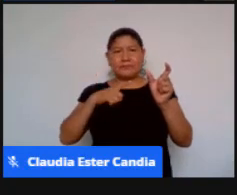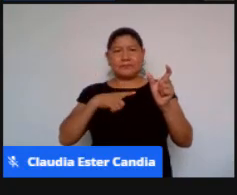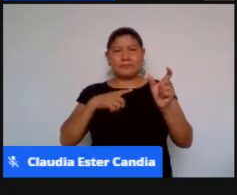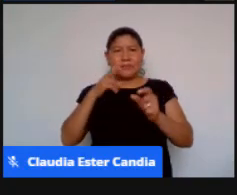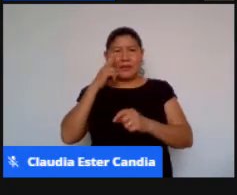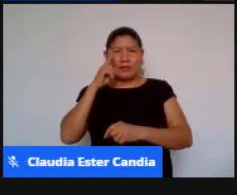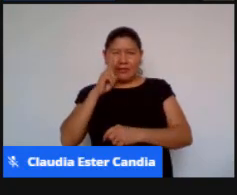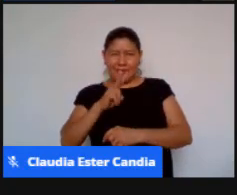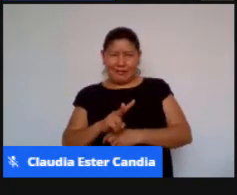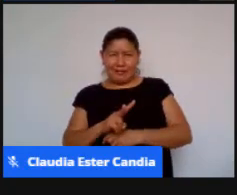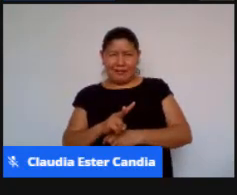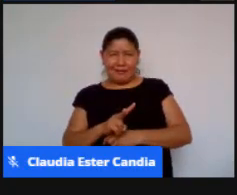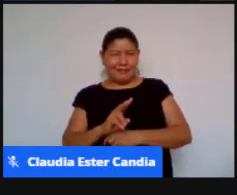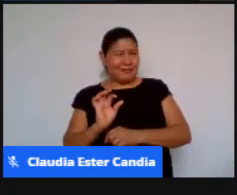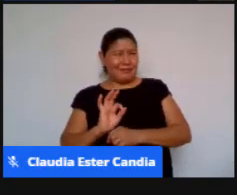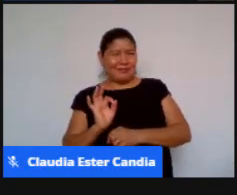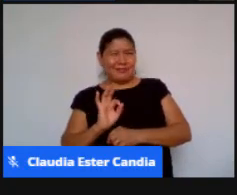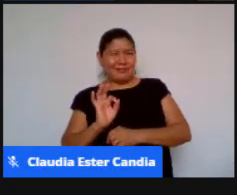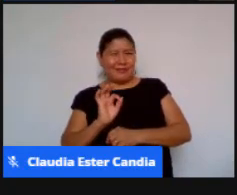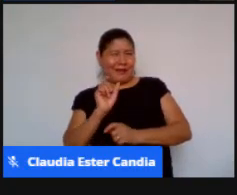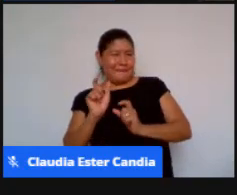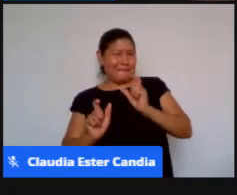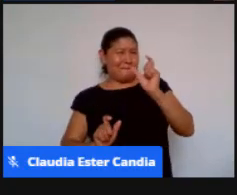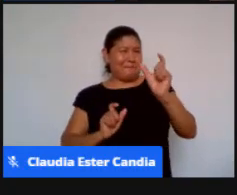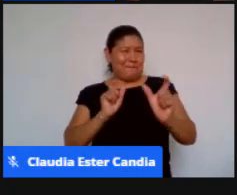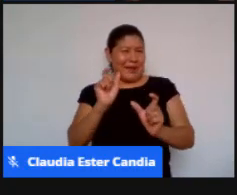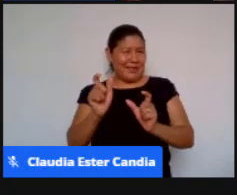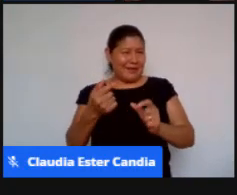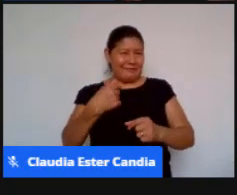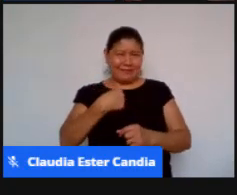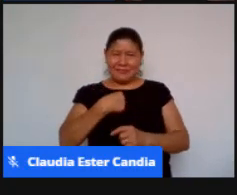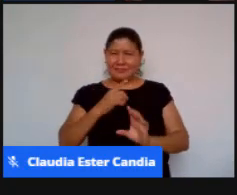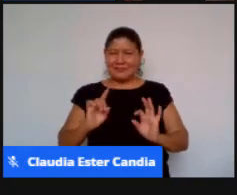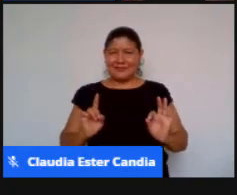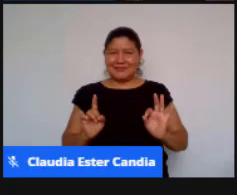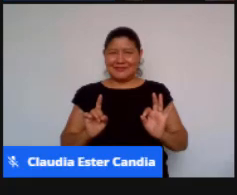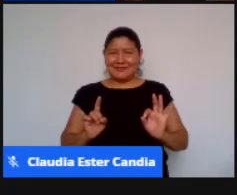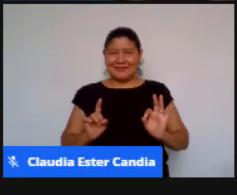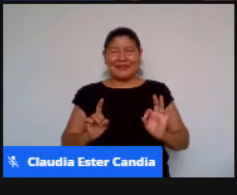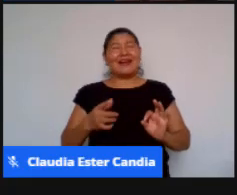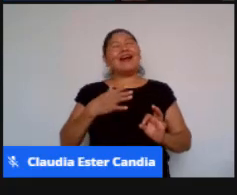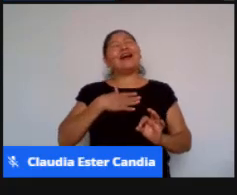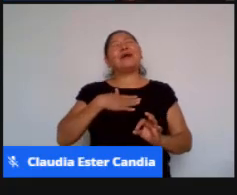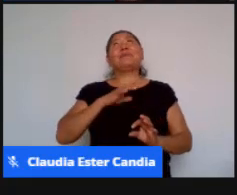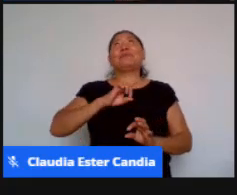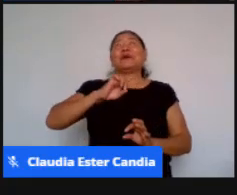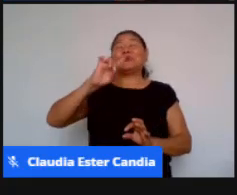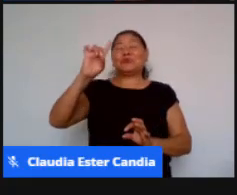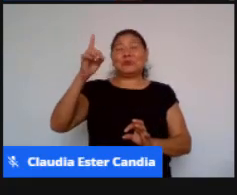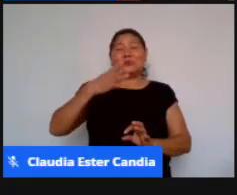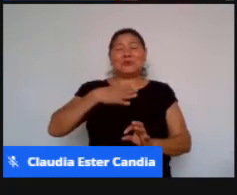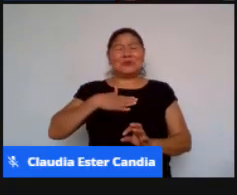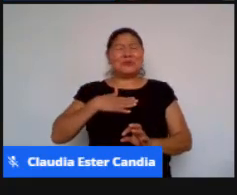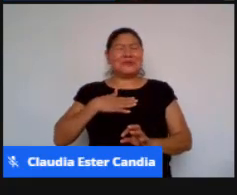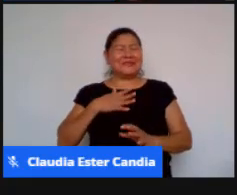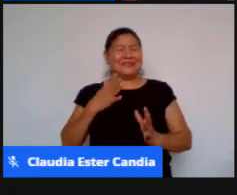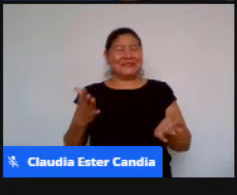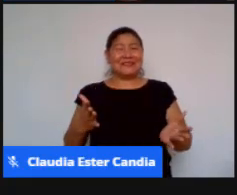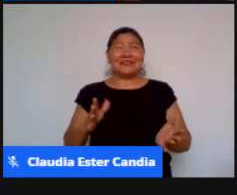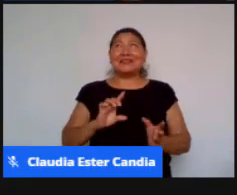olhando já a cara de alguns, né? Já estão me falando coisa aqui, estou até imaginando, pobrezinha de mim, né? Minha orelha já está